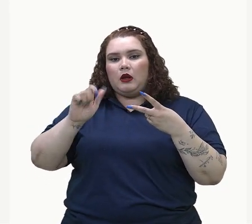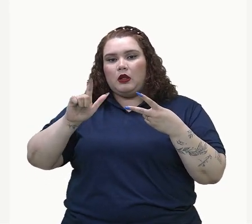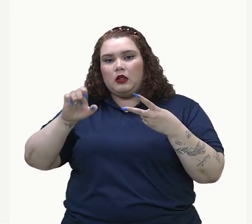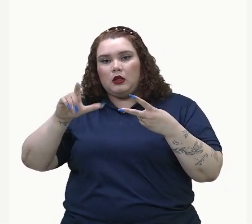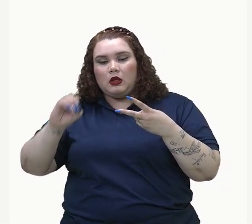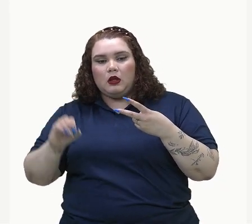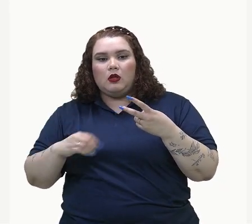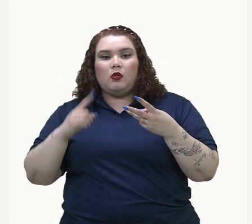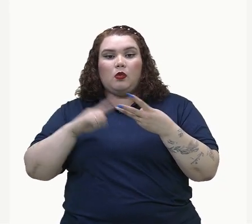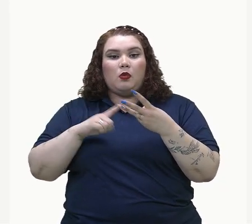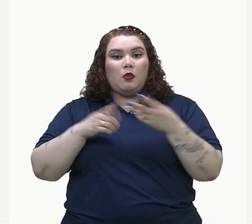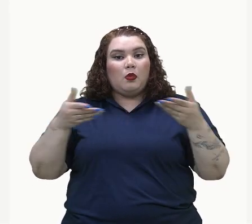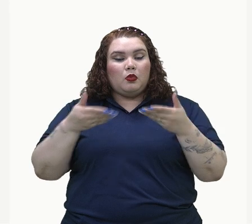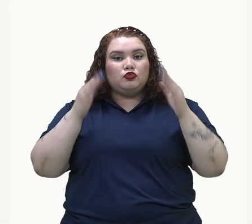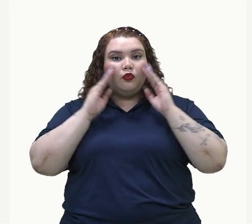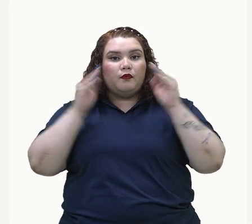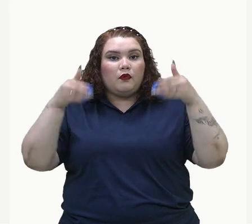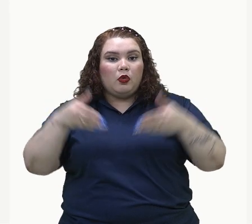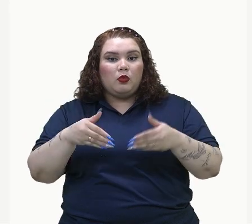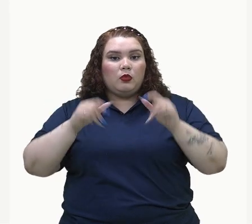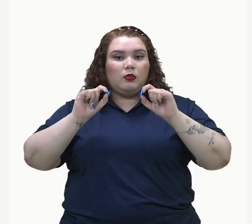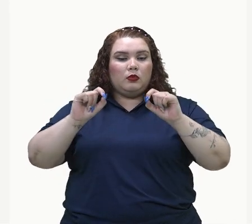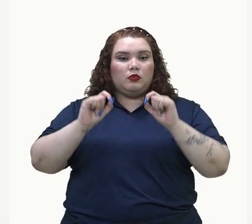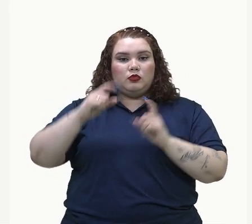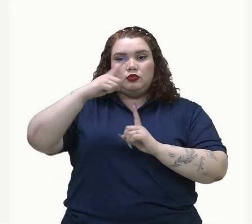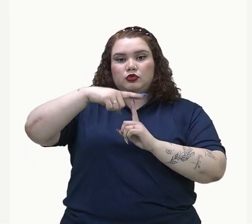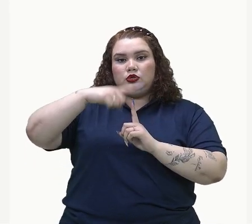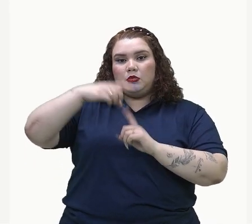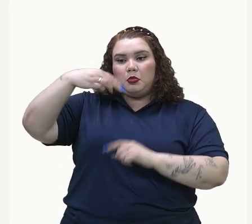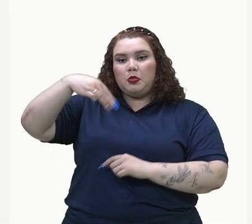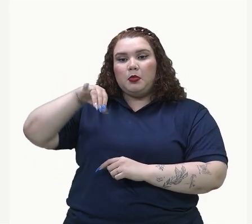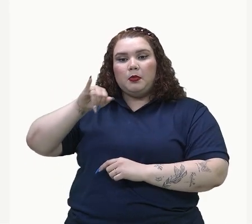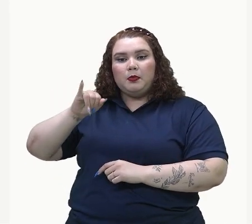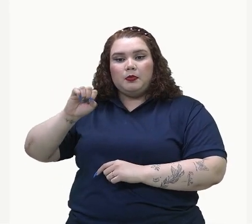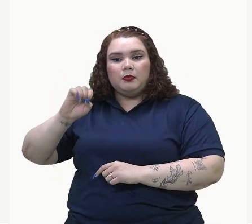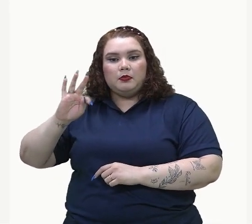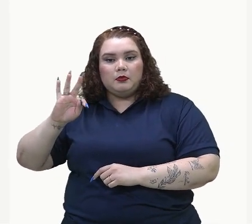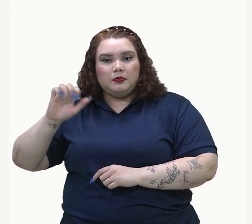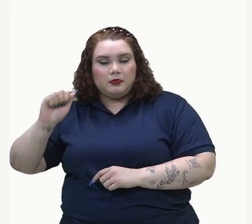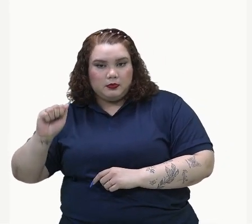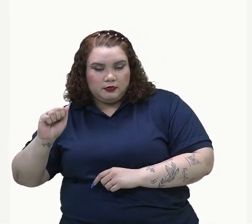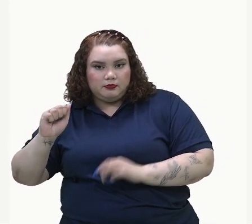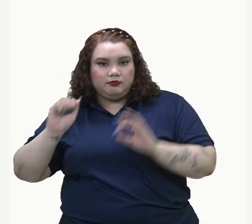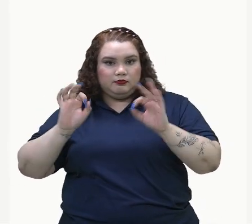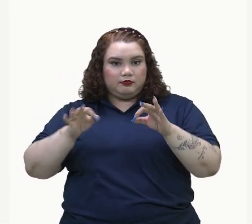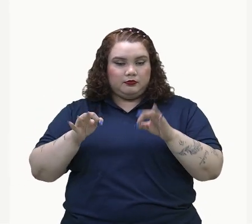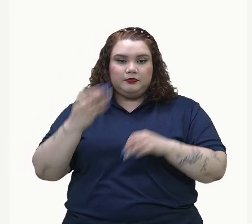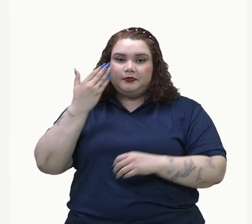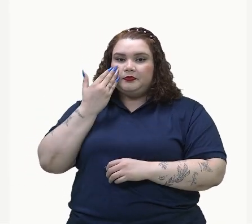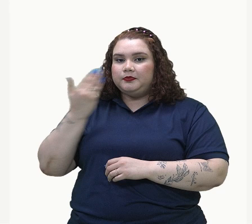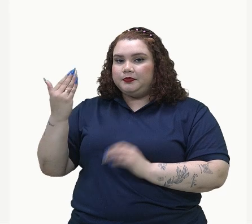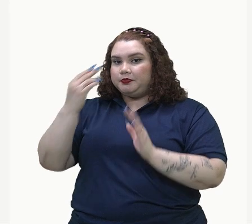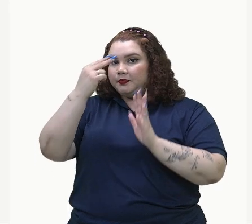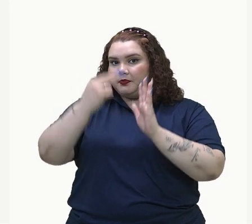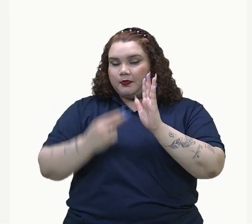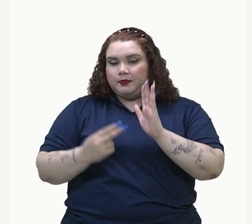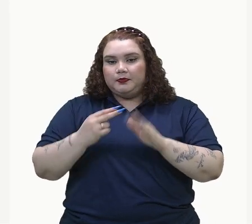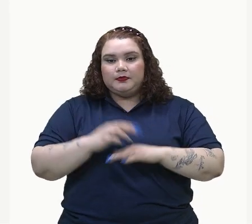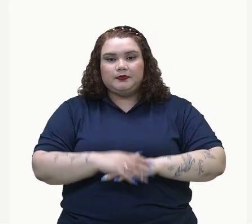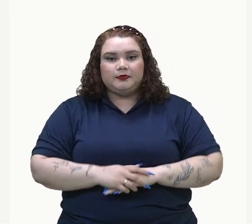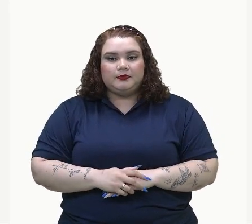para vocês a associação de resistores mistas. Na associação